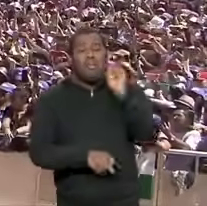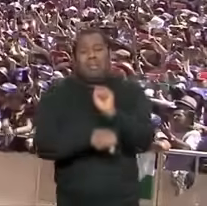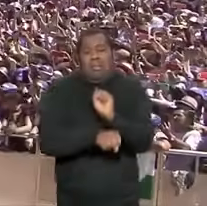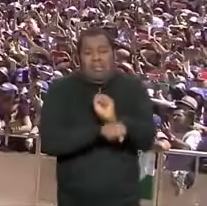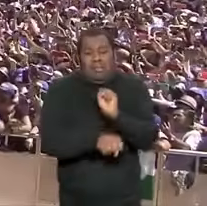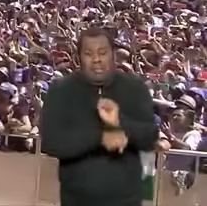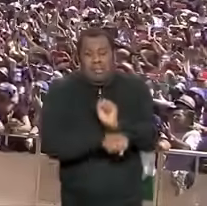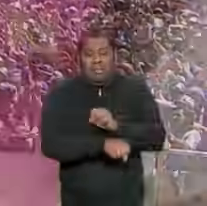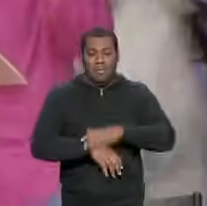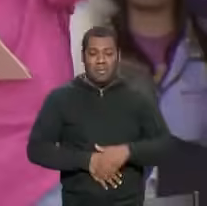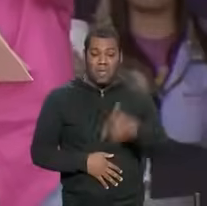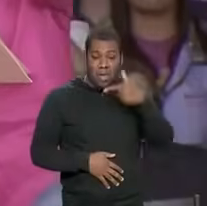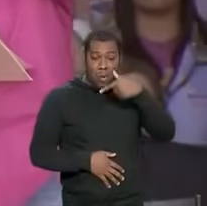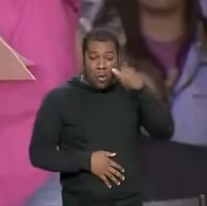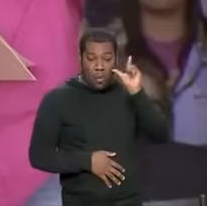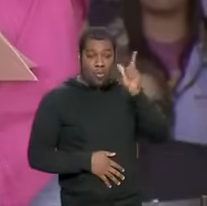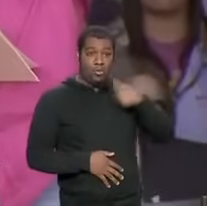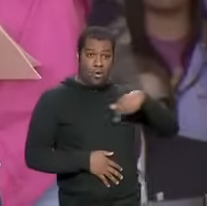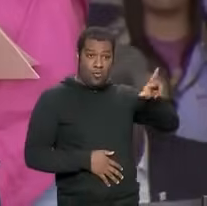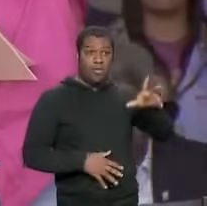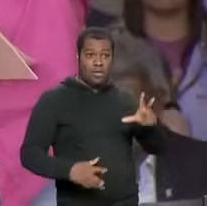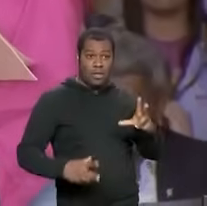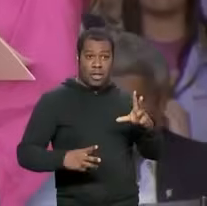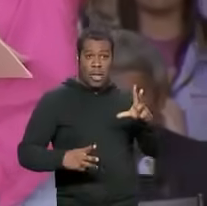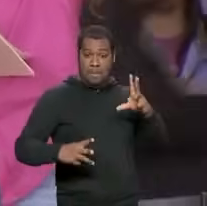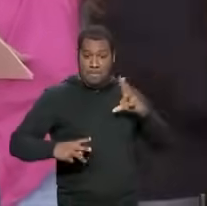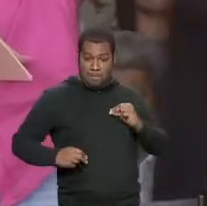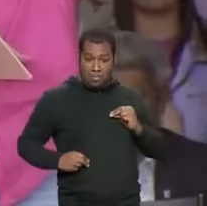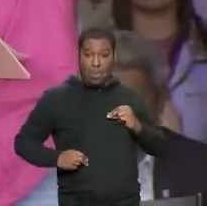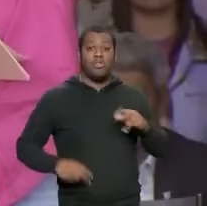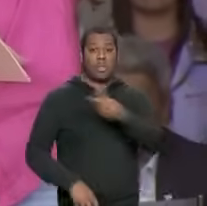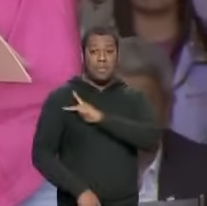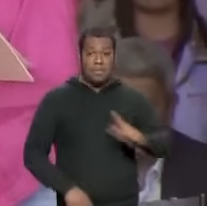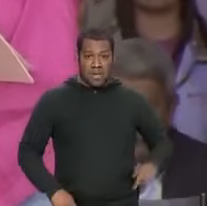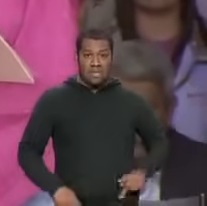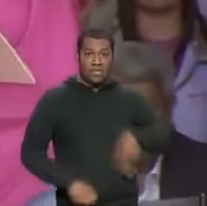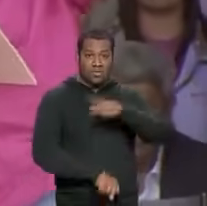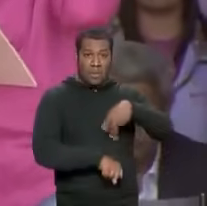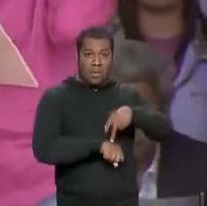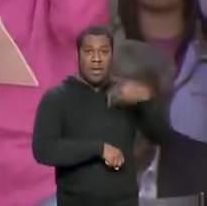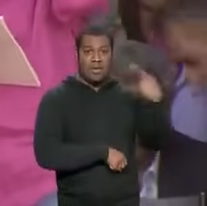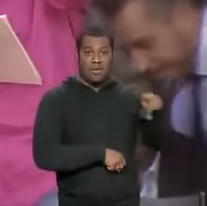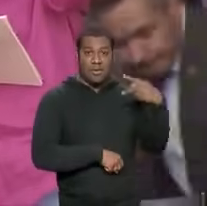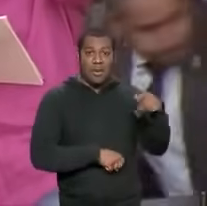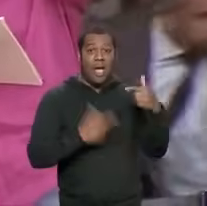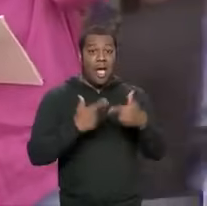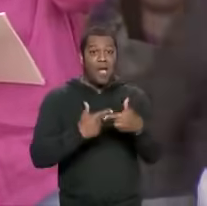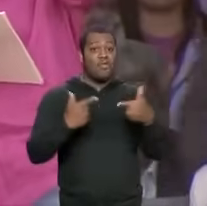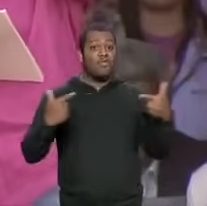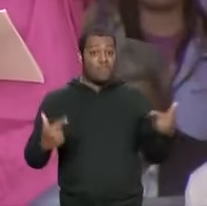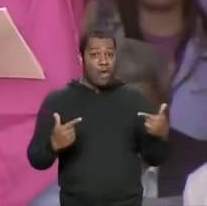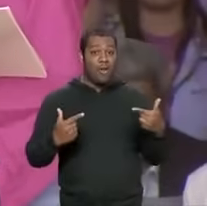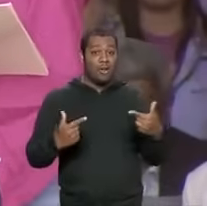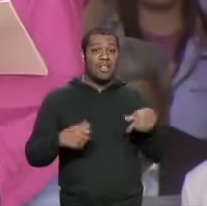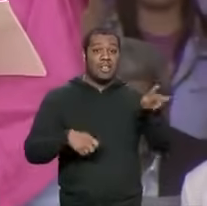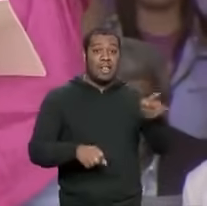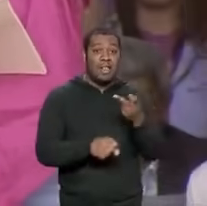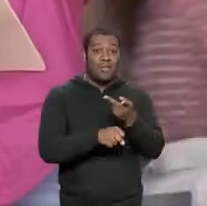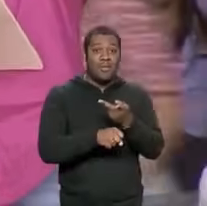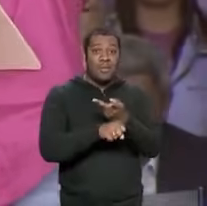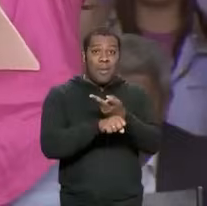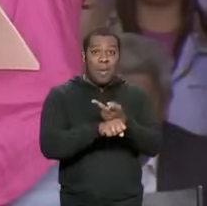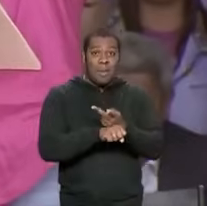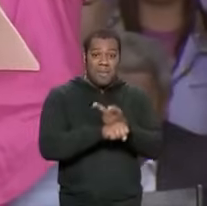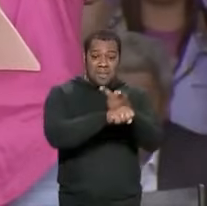eu fui na posse do presidente do Paraguai e tive a sorte de ser premiado com a cadeira